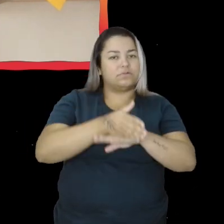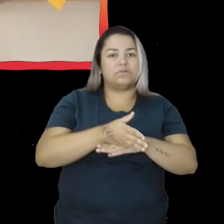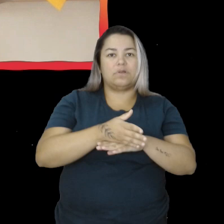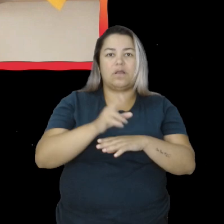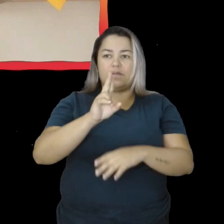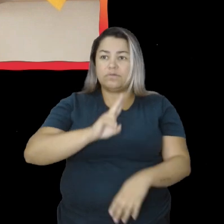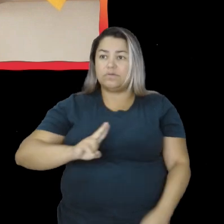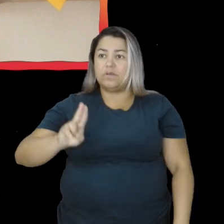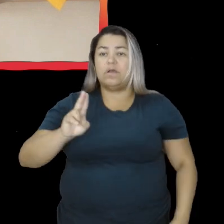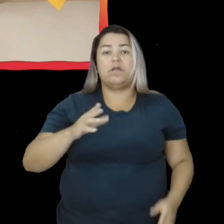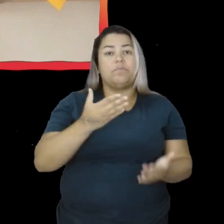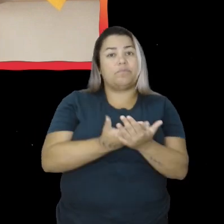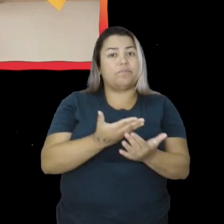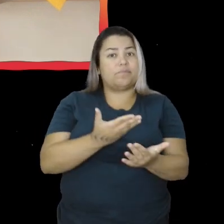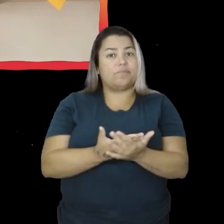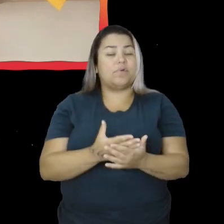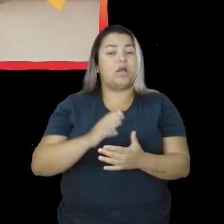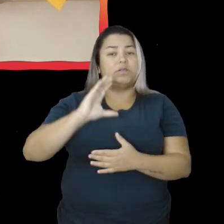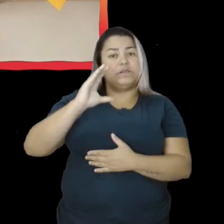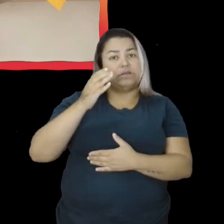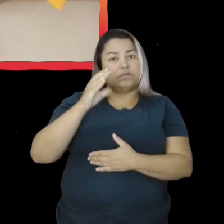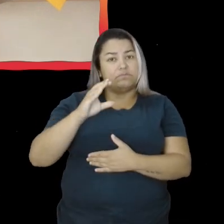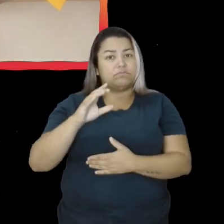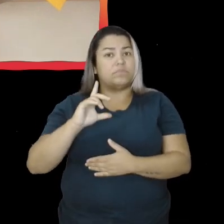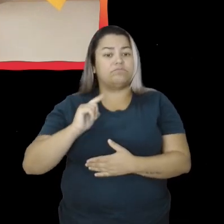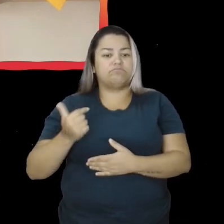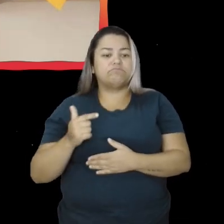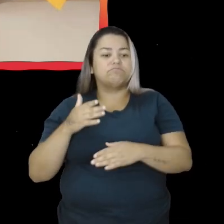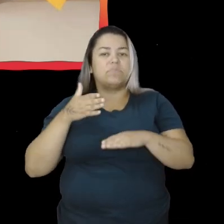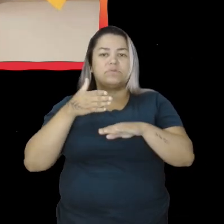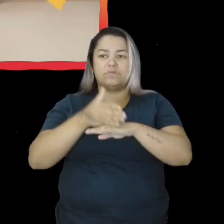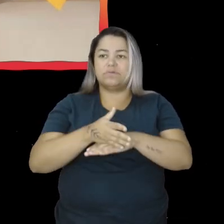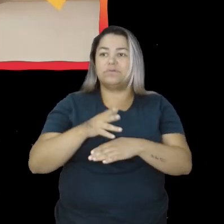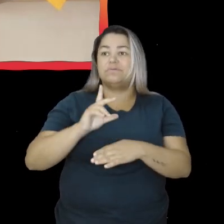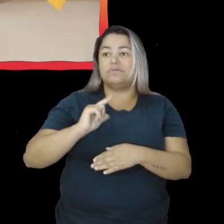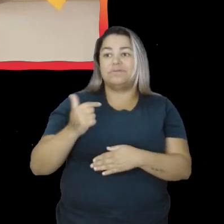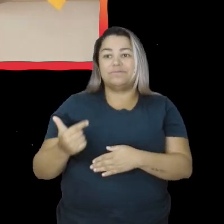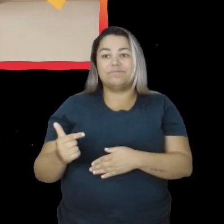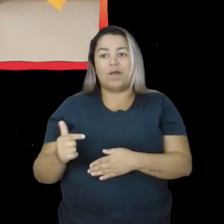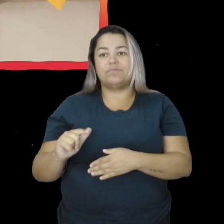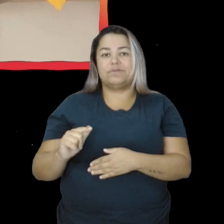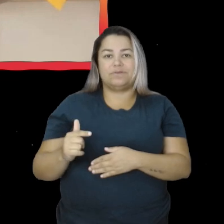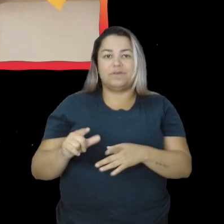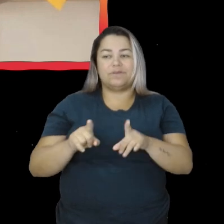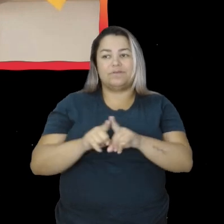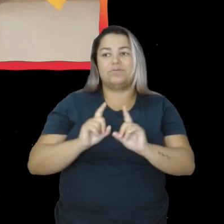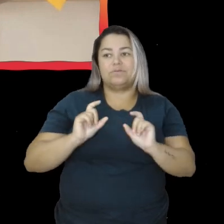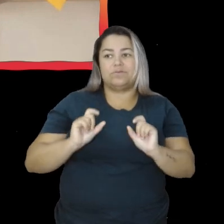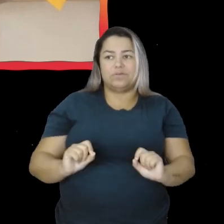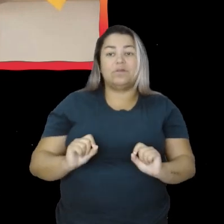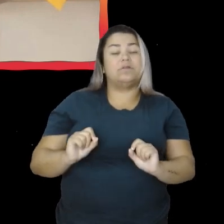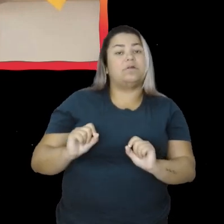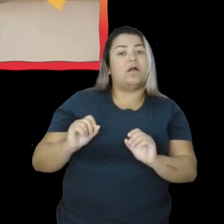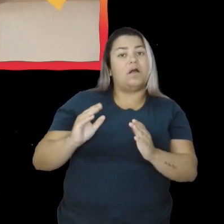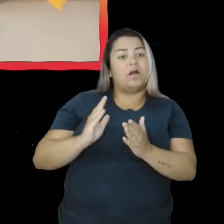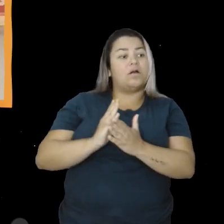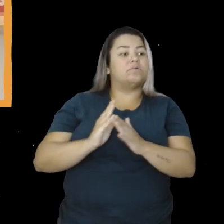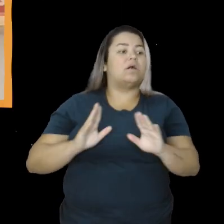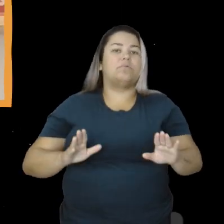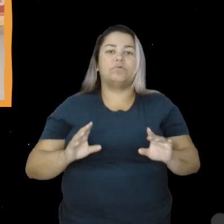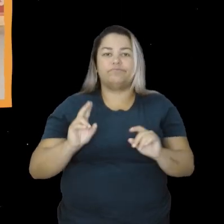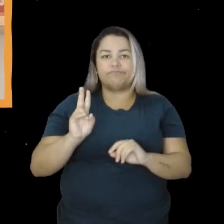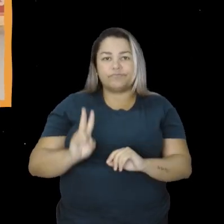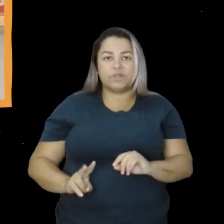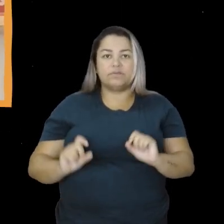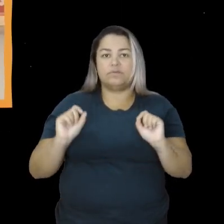fora do país pelo Ciências Sem Fronteiras. E no ano que eu entro na universidade não existe mais Ciências Sem Fronteiras, né? Existe um resquício dele, depois acaba de vez.